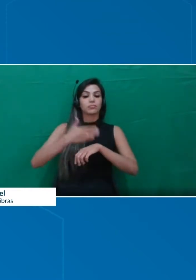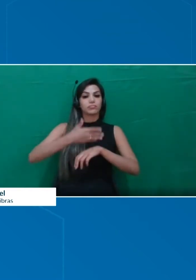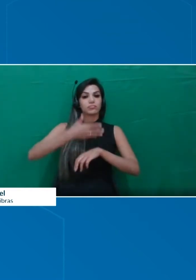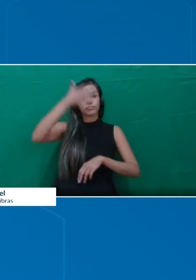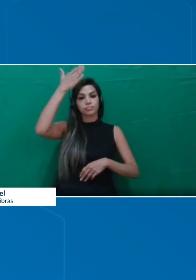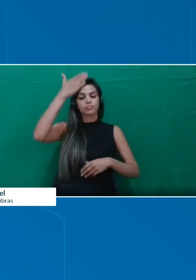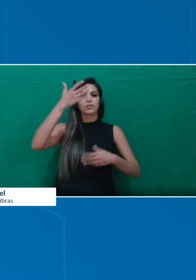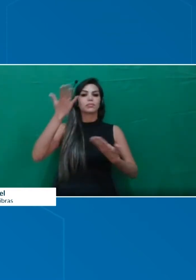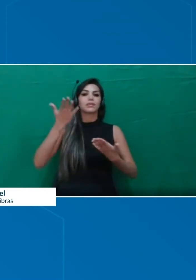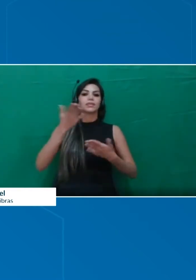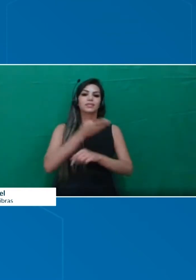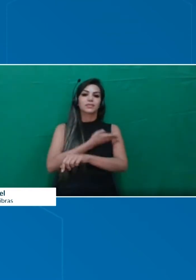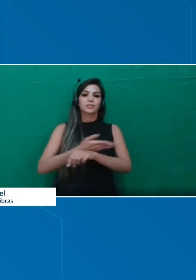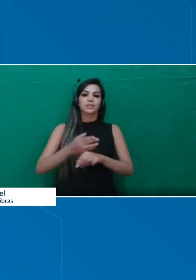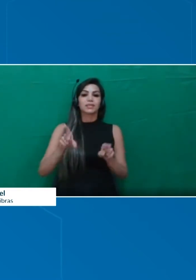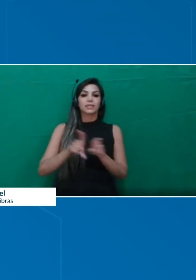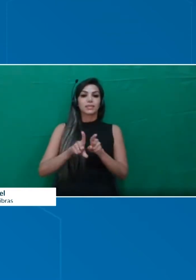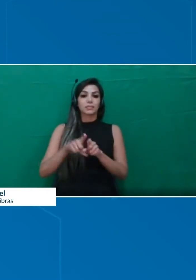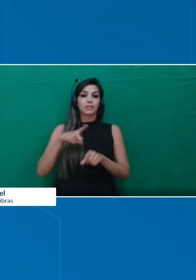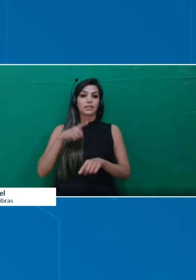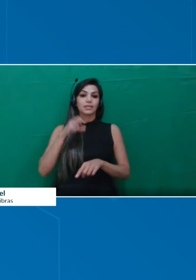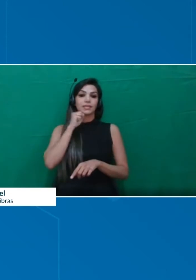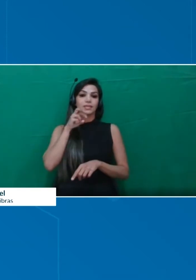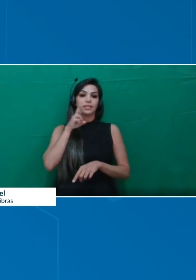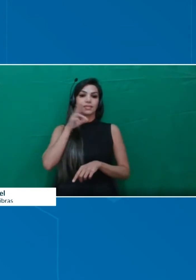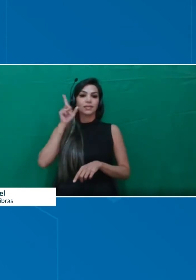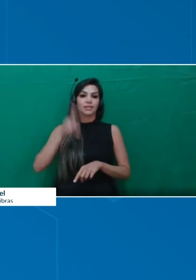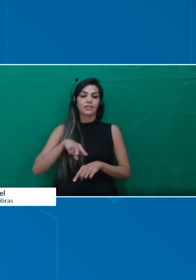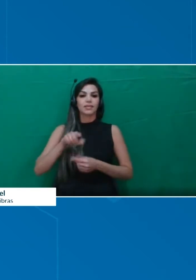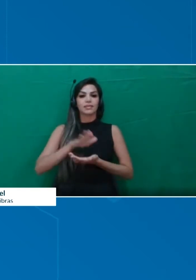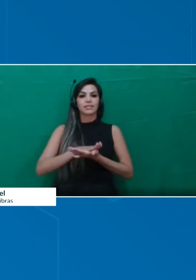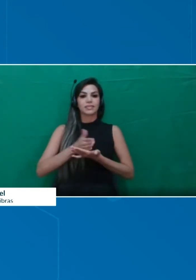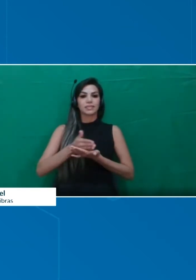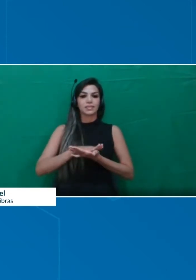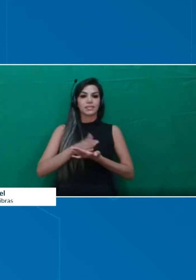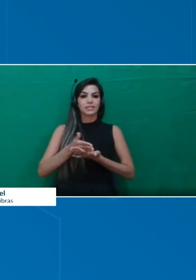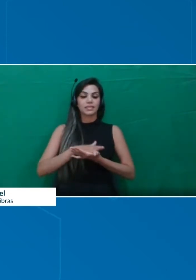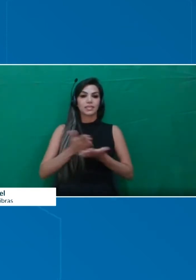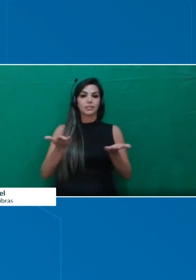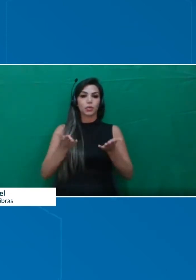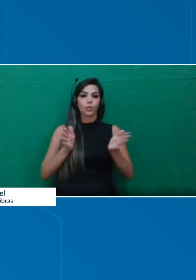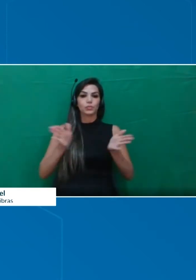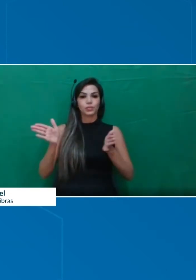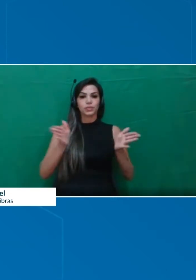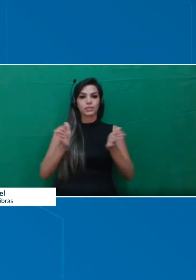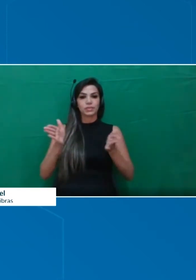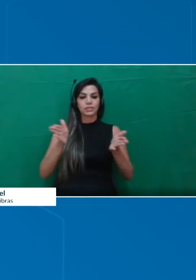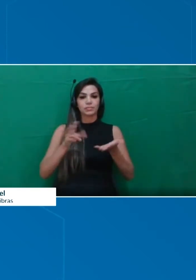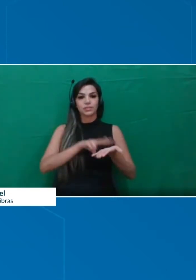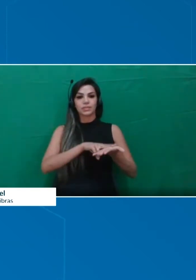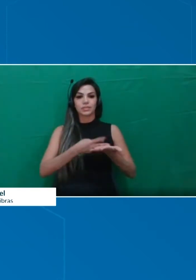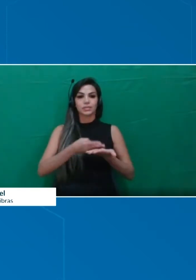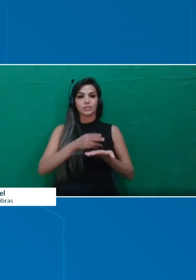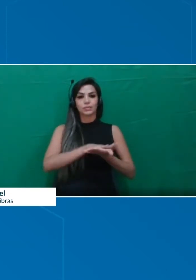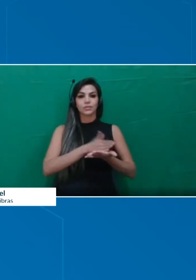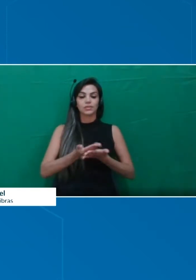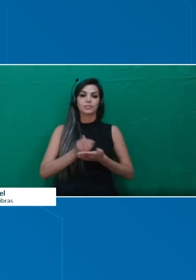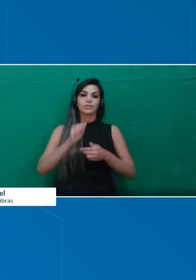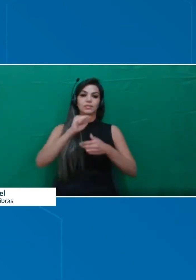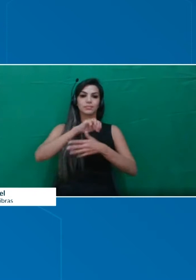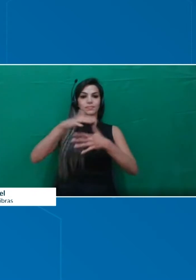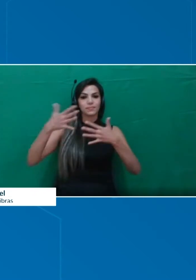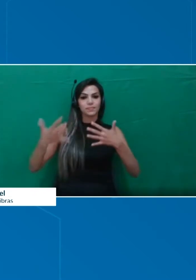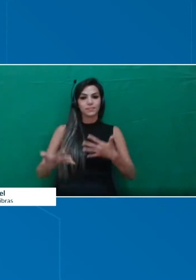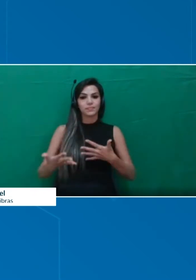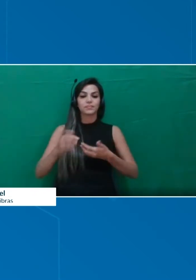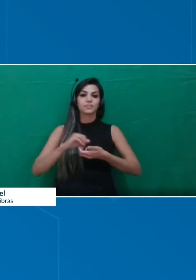Completando aqui o time, temos a Sara Raquel, que está fazendo a tradução, a interpretação para a língua